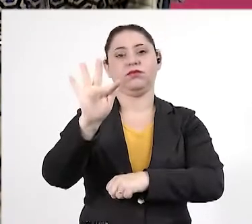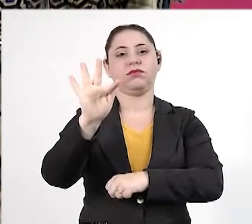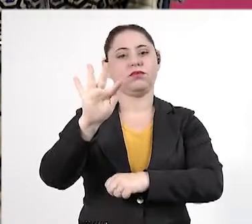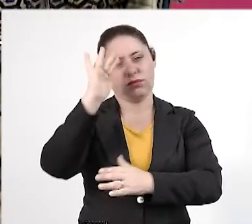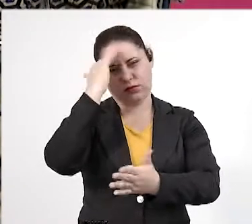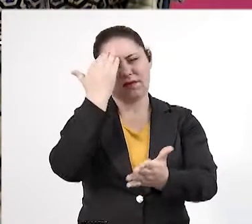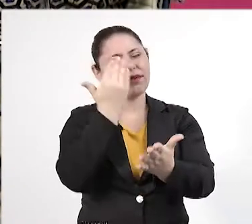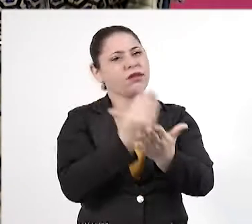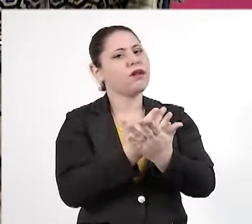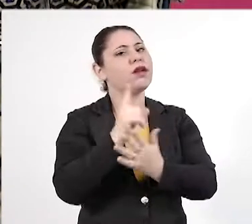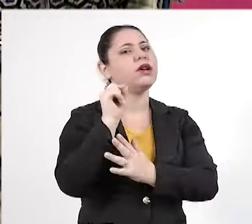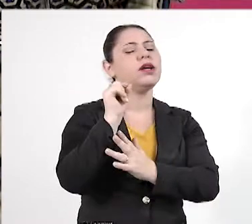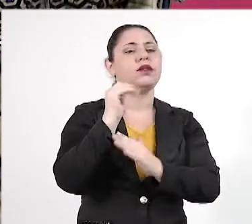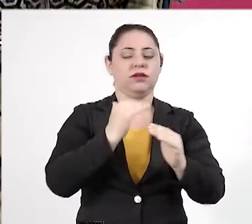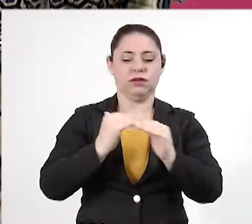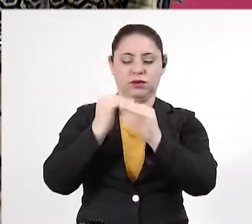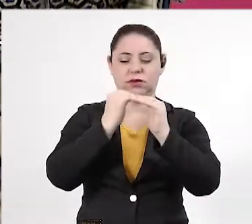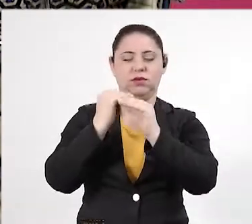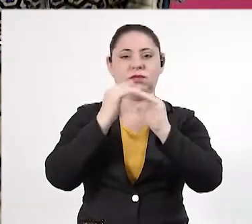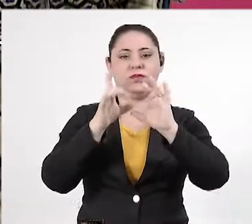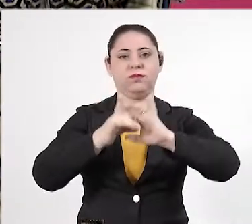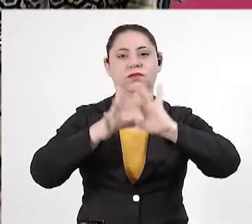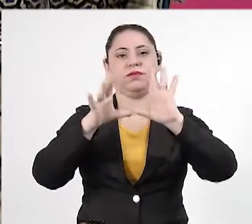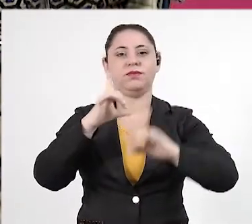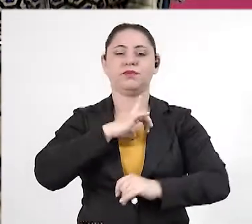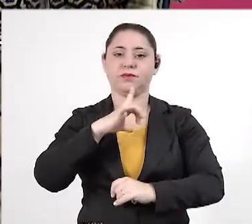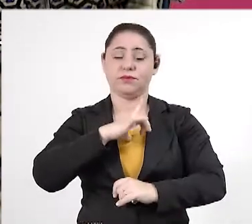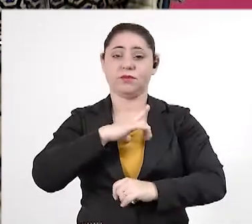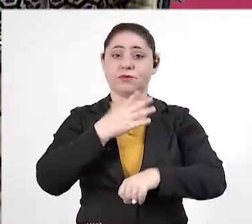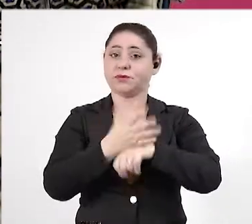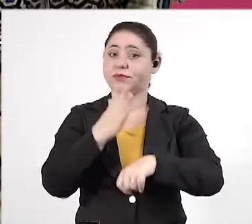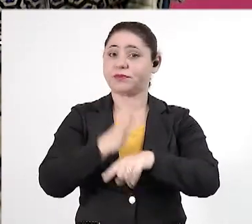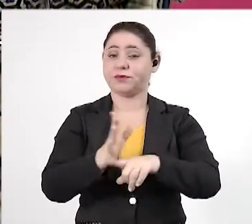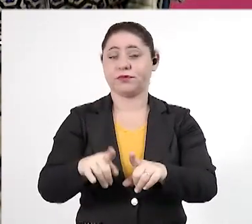Federal, eles acreditam que essa igualdade exista na prática.